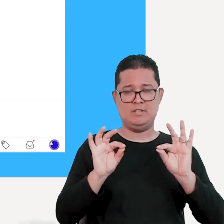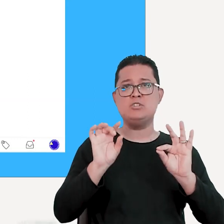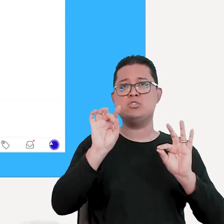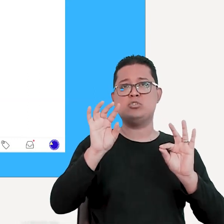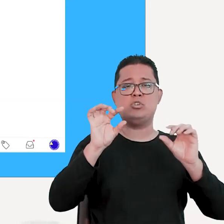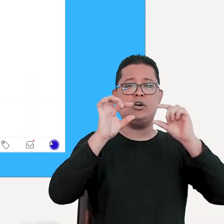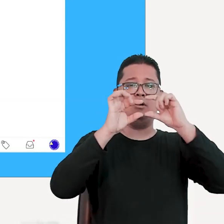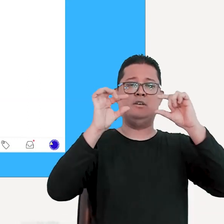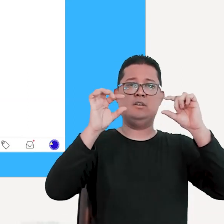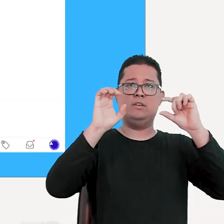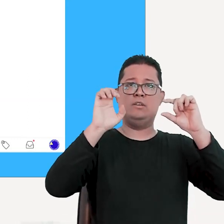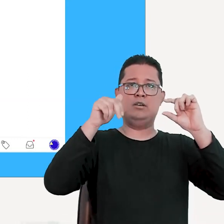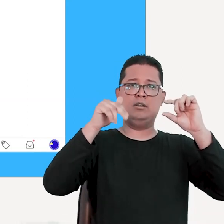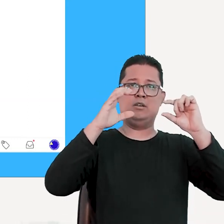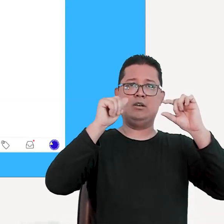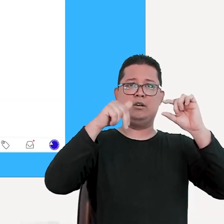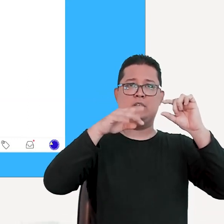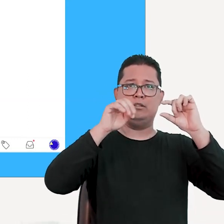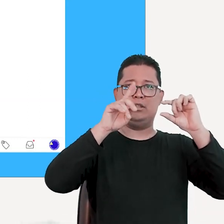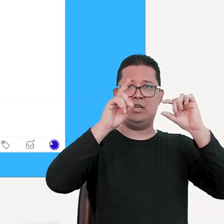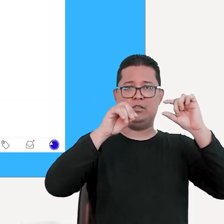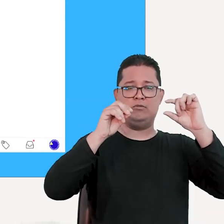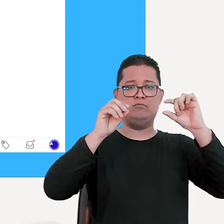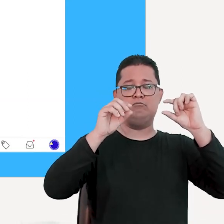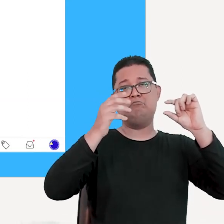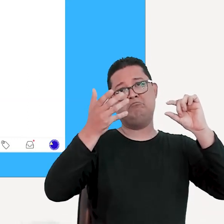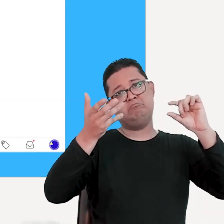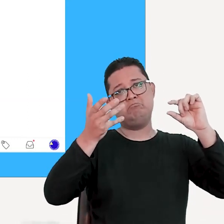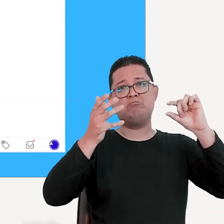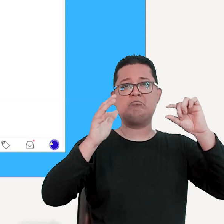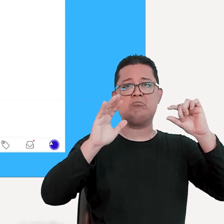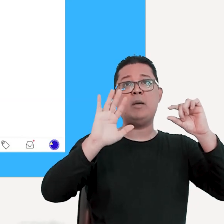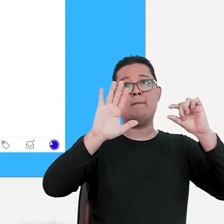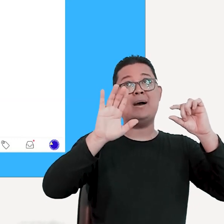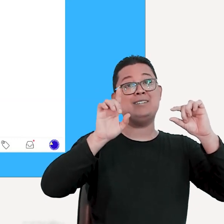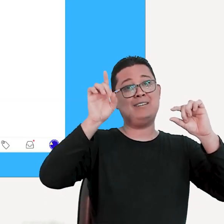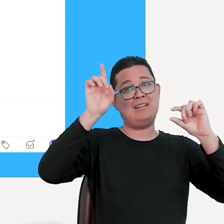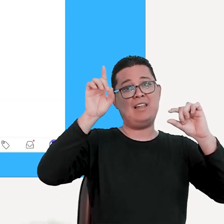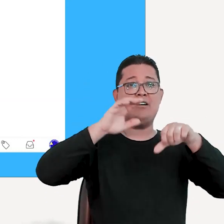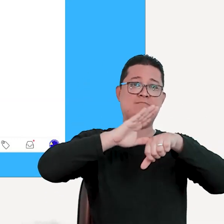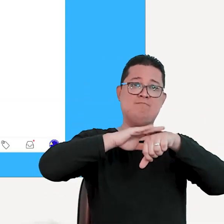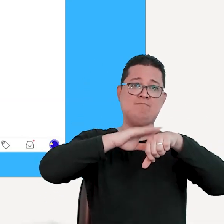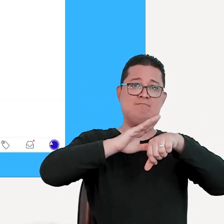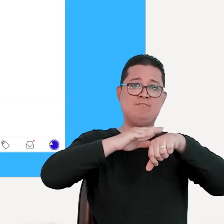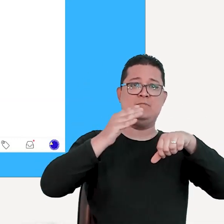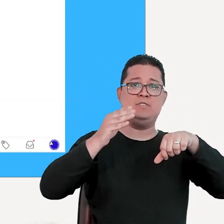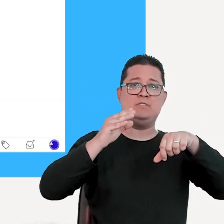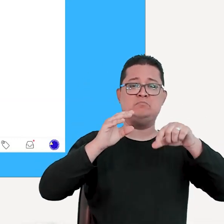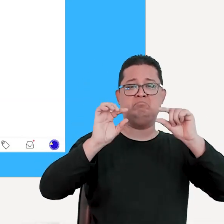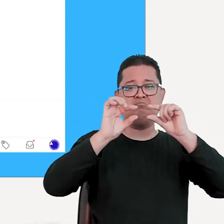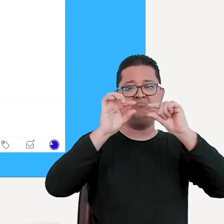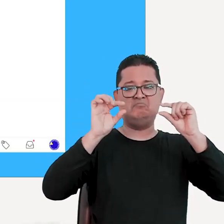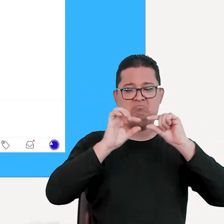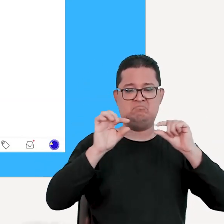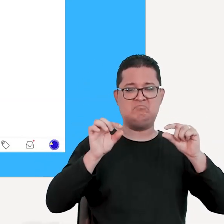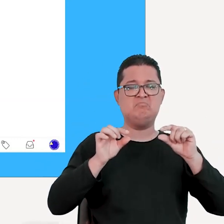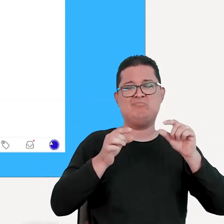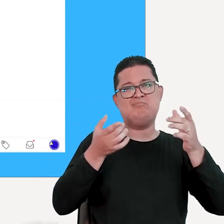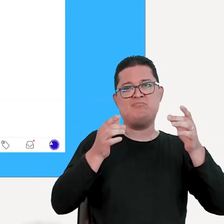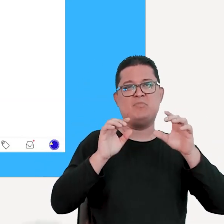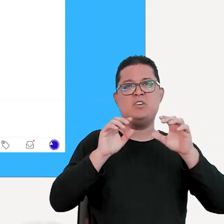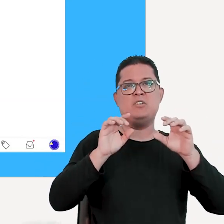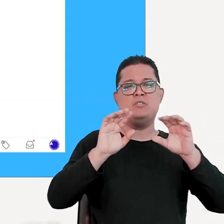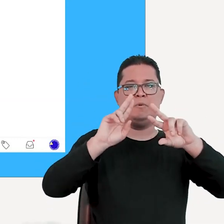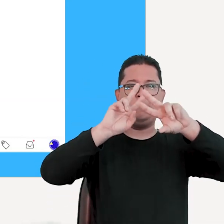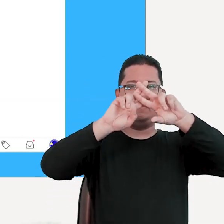escreveu isso, ela quis deixar os dois como complemento e provavelmente, eu não lembro qual era esse aplicativo, mas provavelmente vai